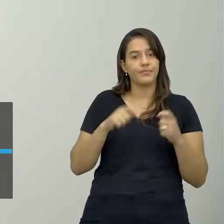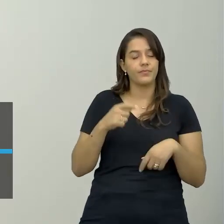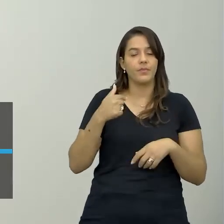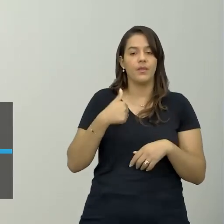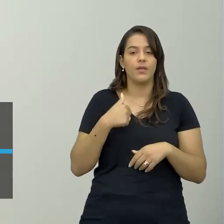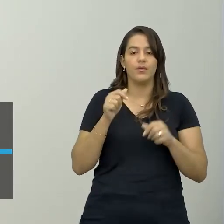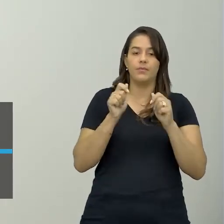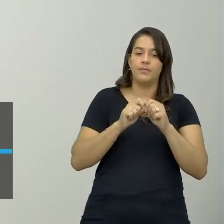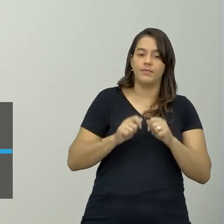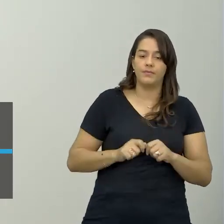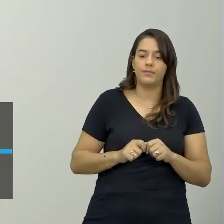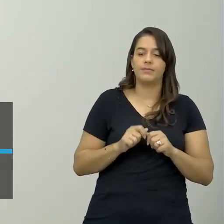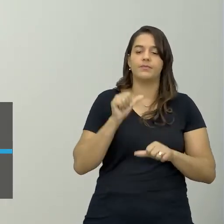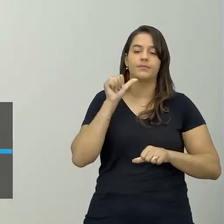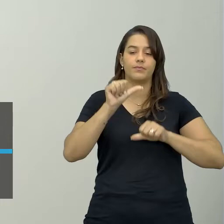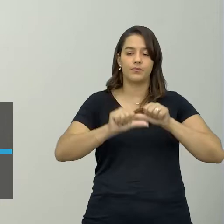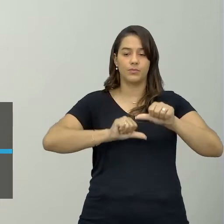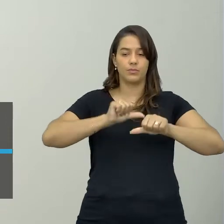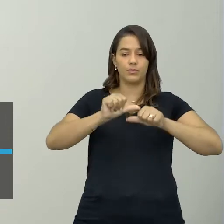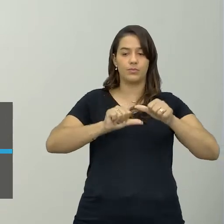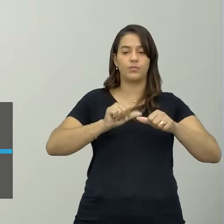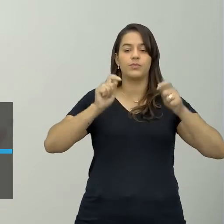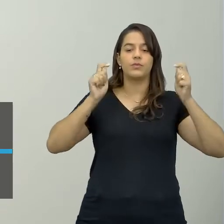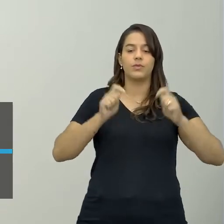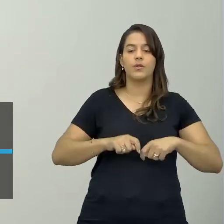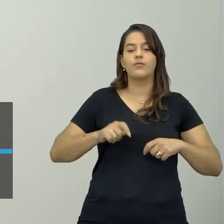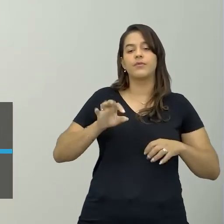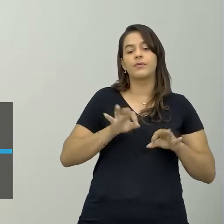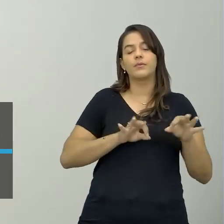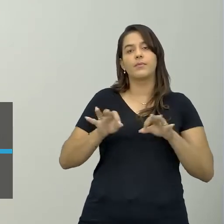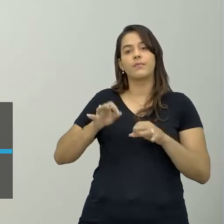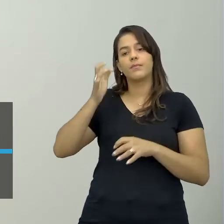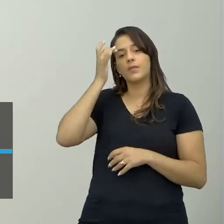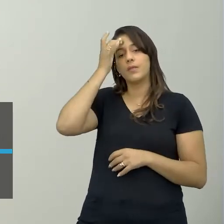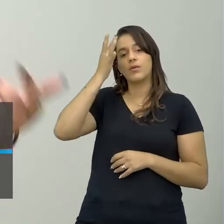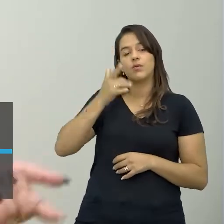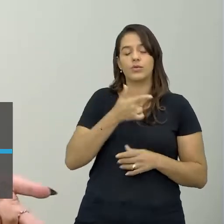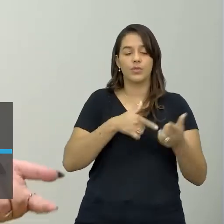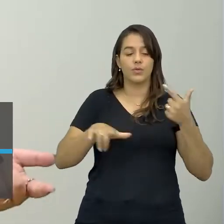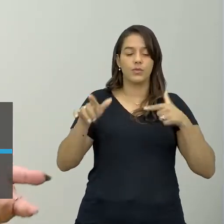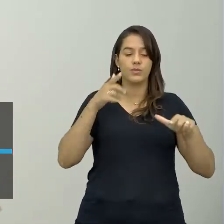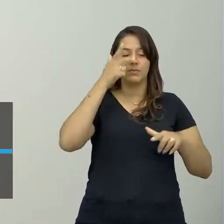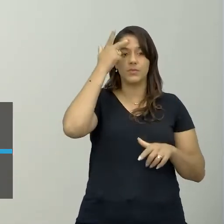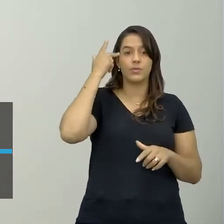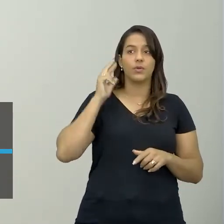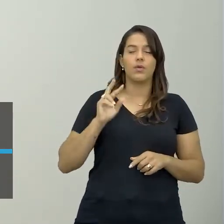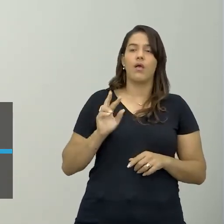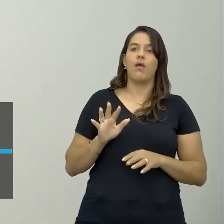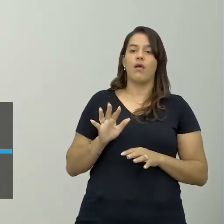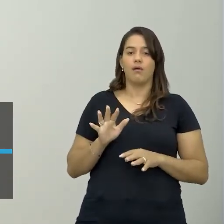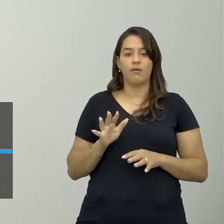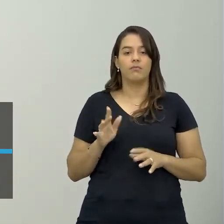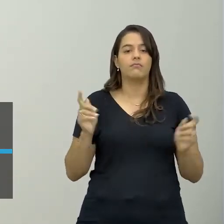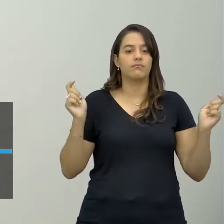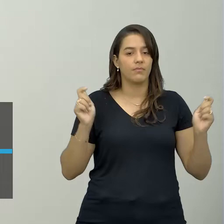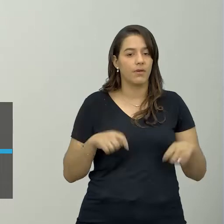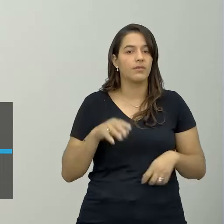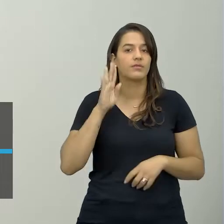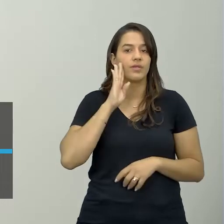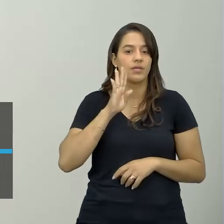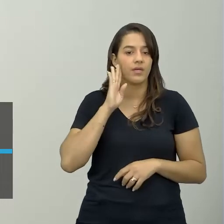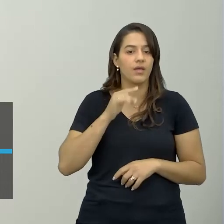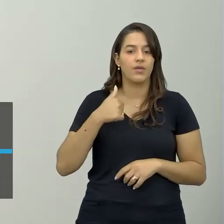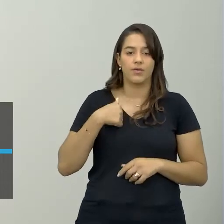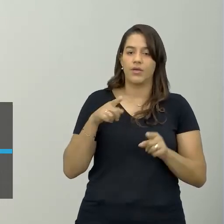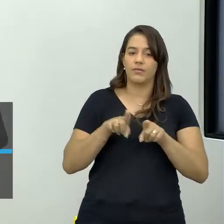soluções que a gente pode fazer e para que justamente fique mais prático e melhor para que as outras pessoas comecem a olhar e falar, pô, achei legal,